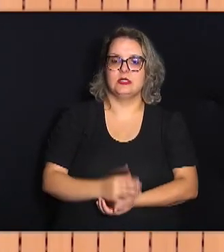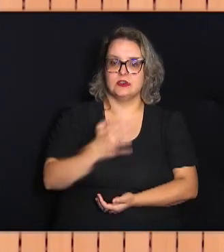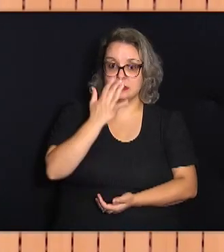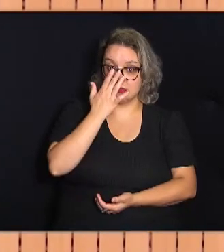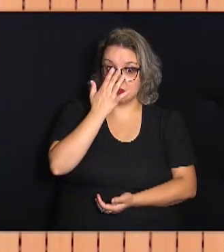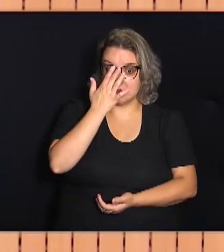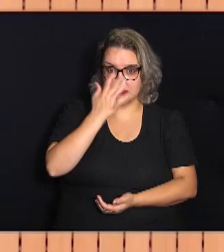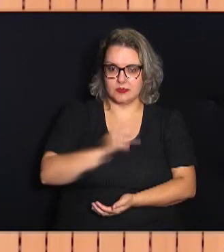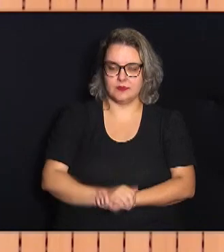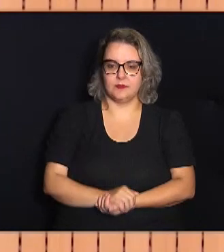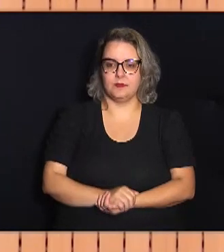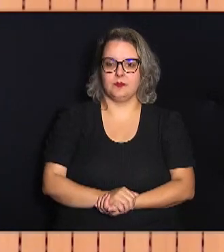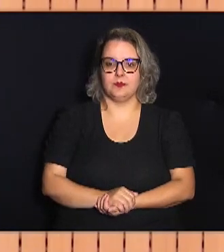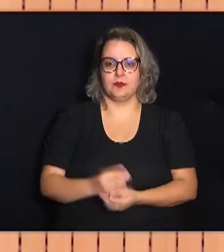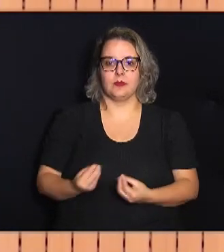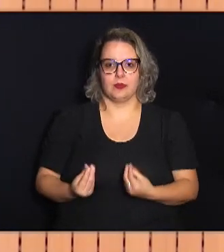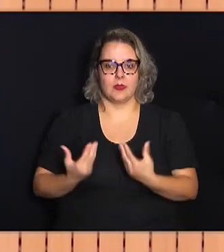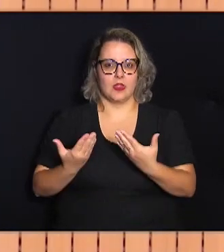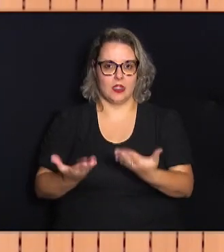oferecendo